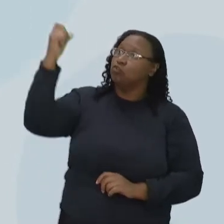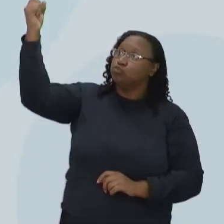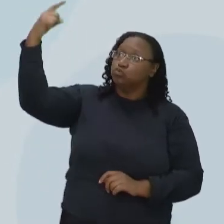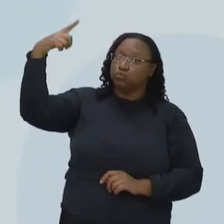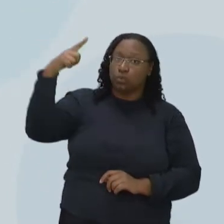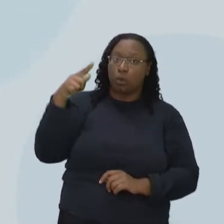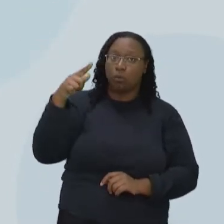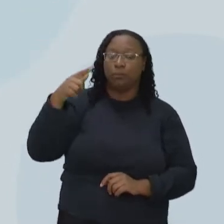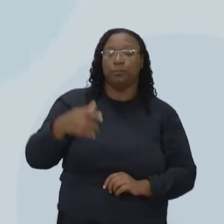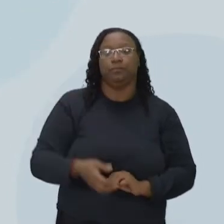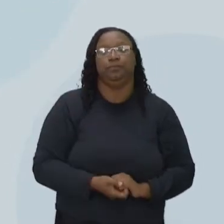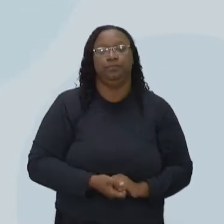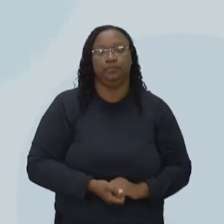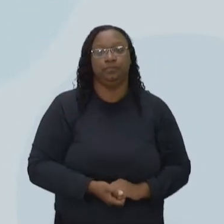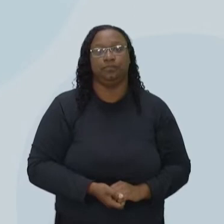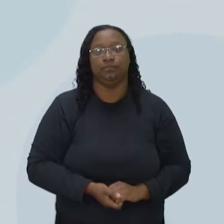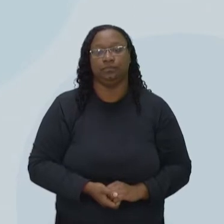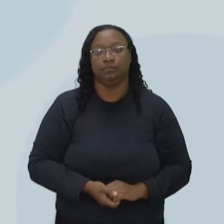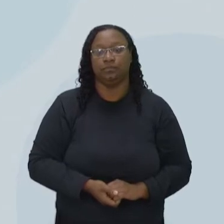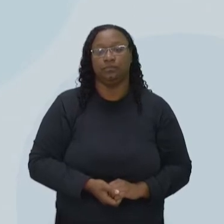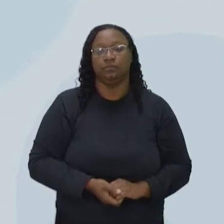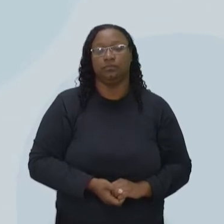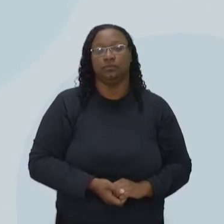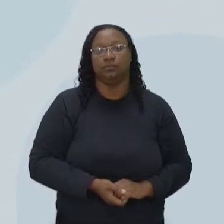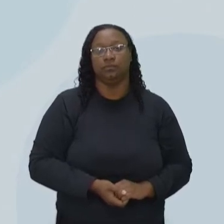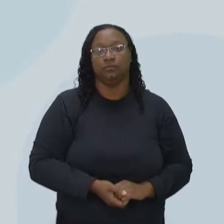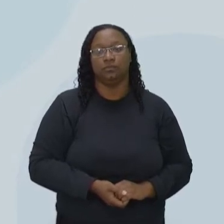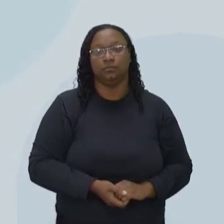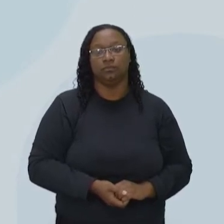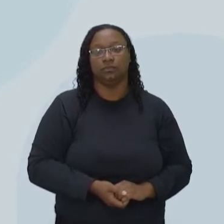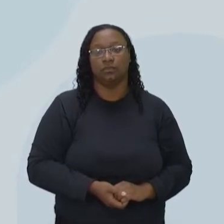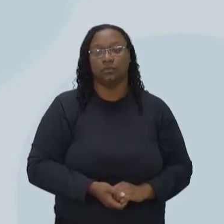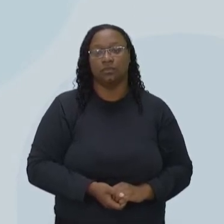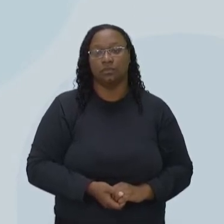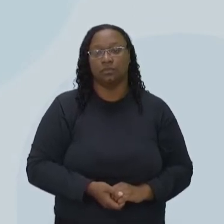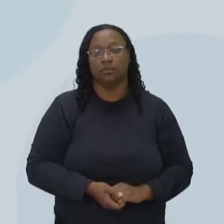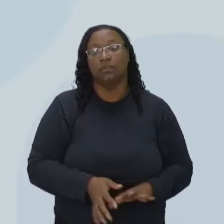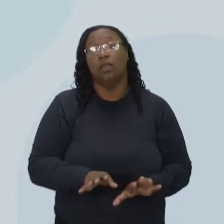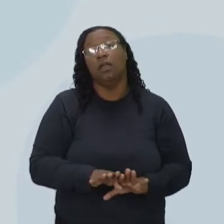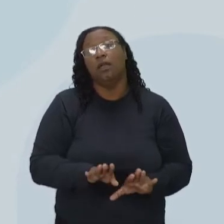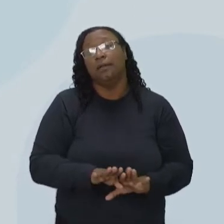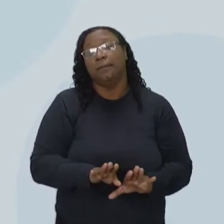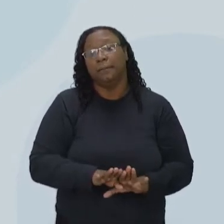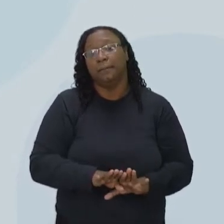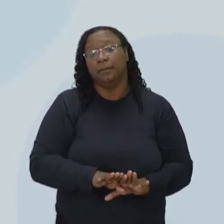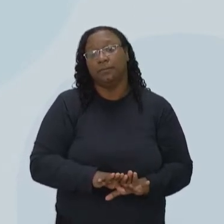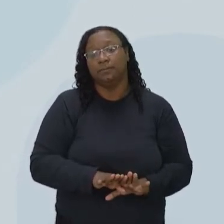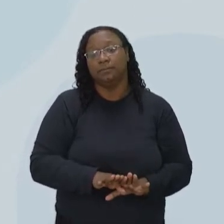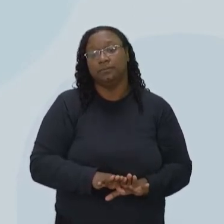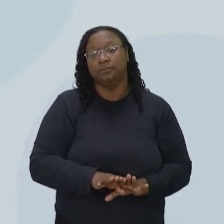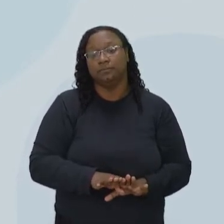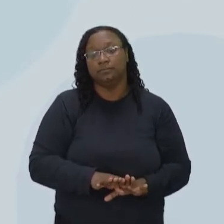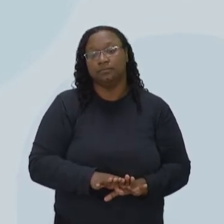lux, né? Contra essa área aqui que eu tenho de